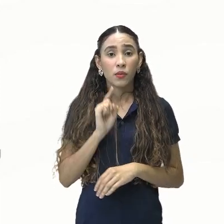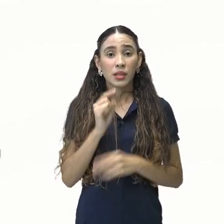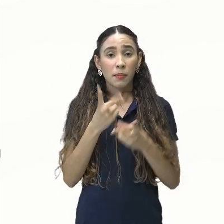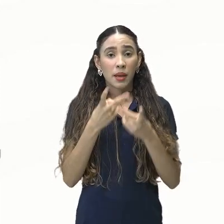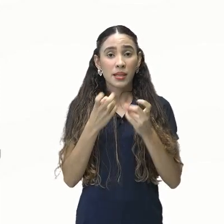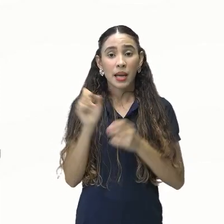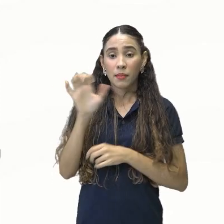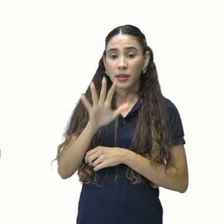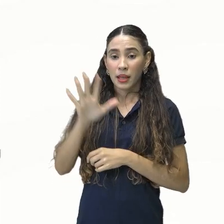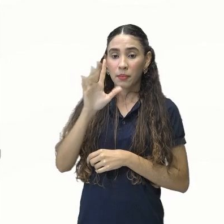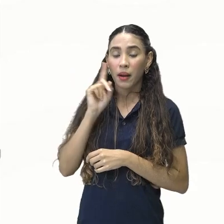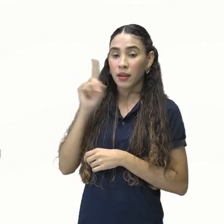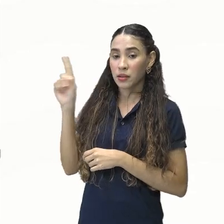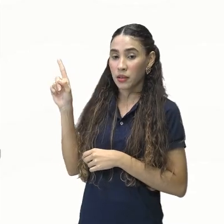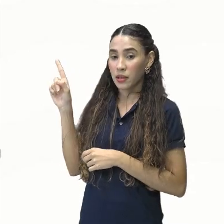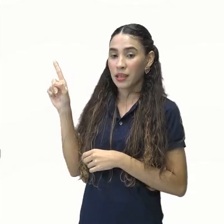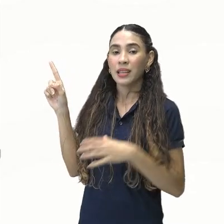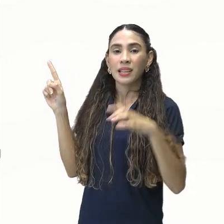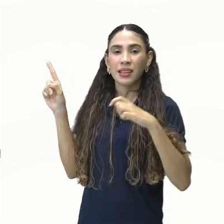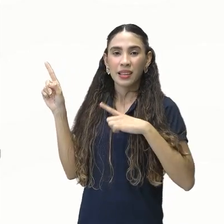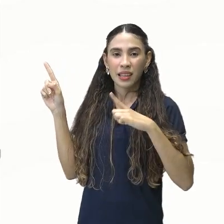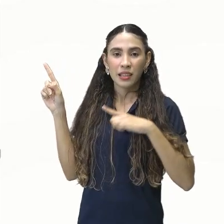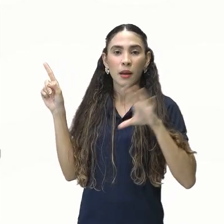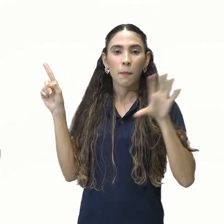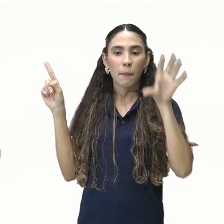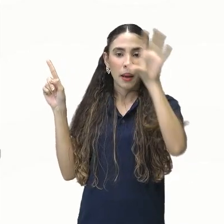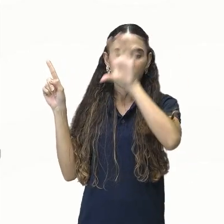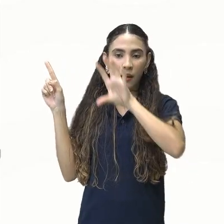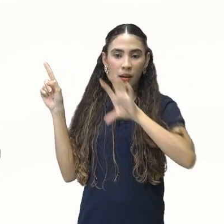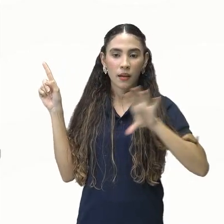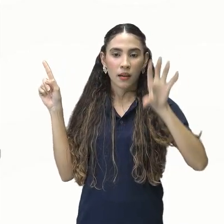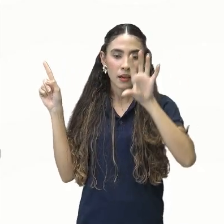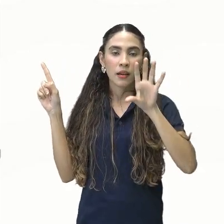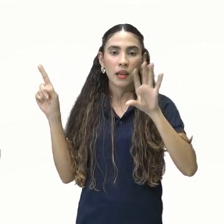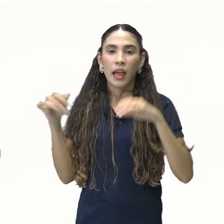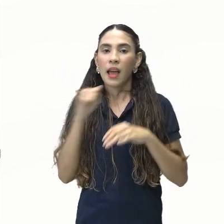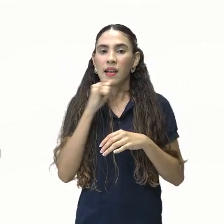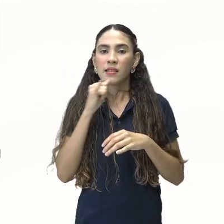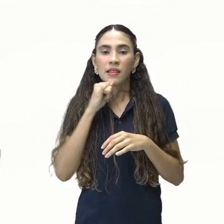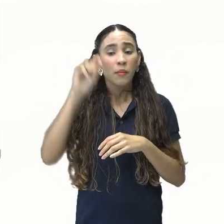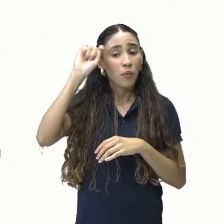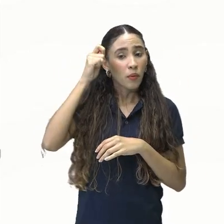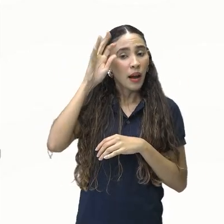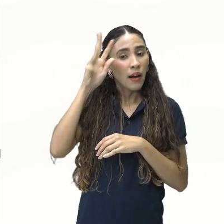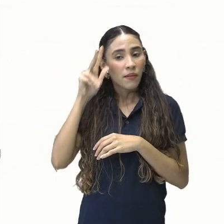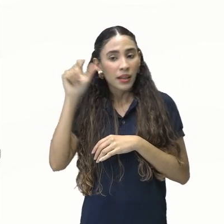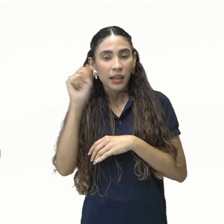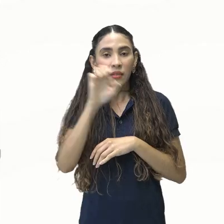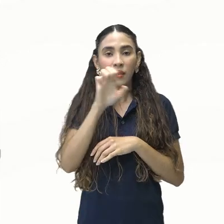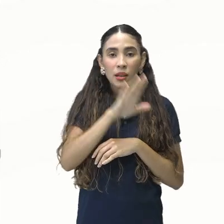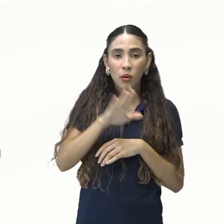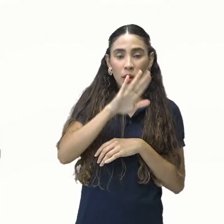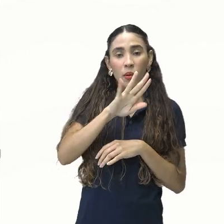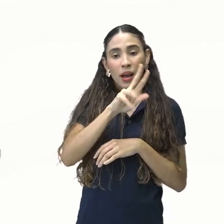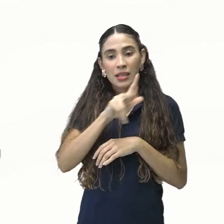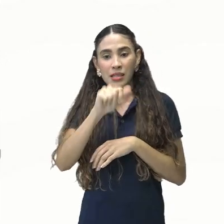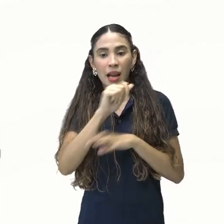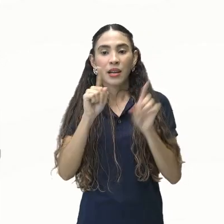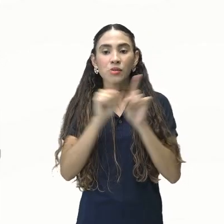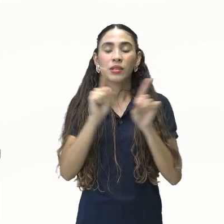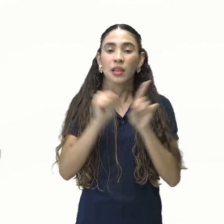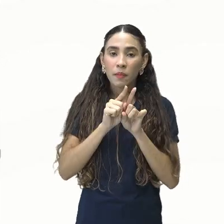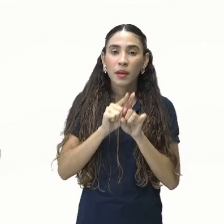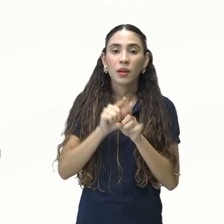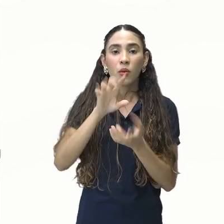observa, a gente vai ter isso em vários continentes, pessoal. Continente africano, europeu, asiático e